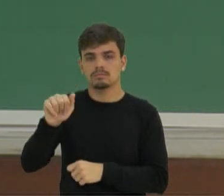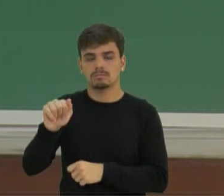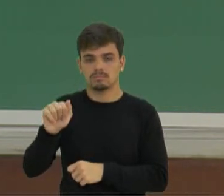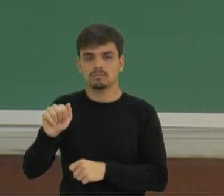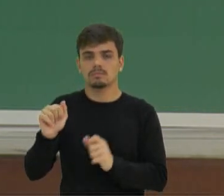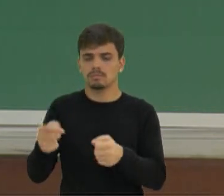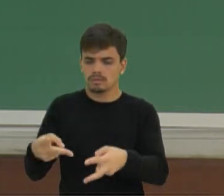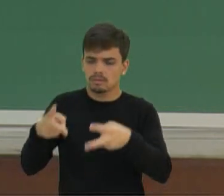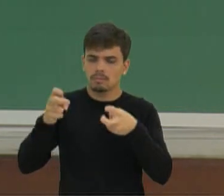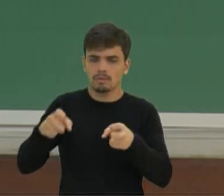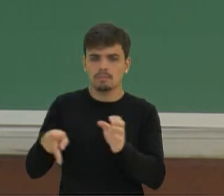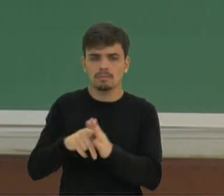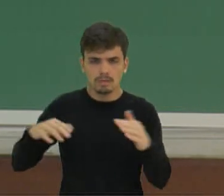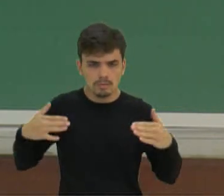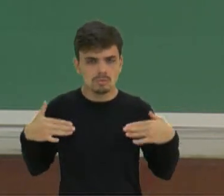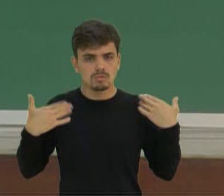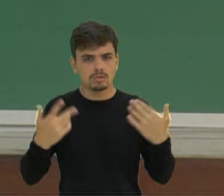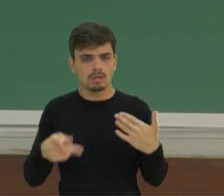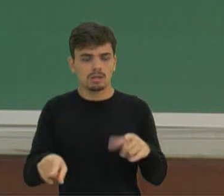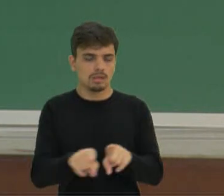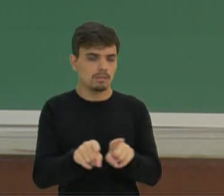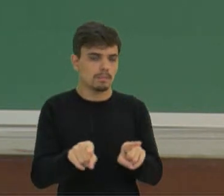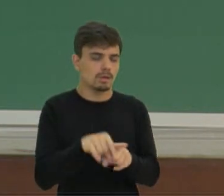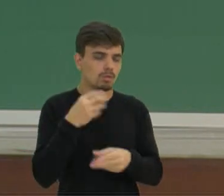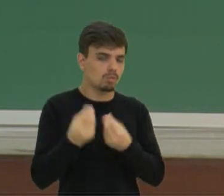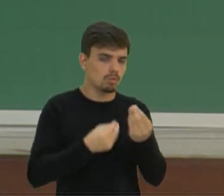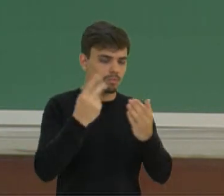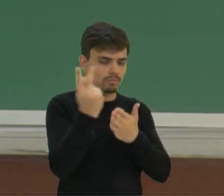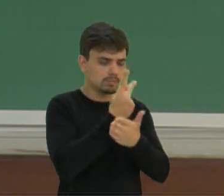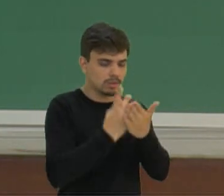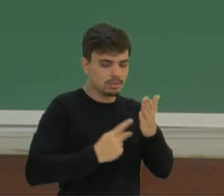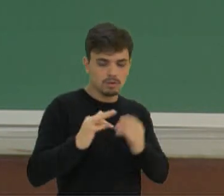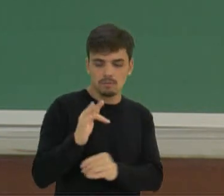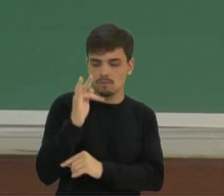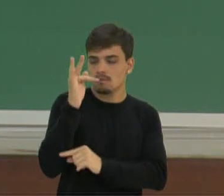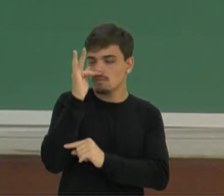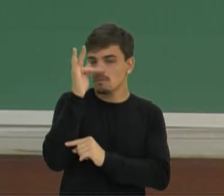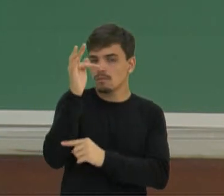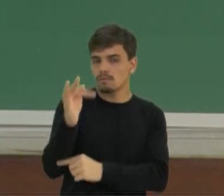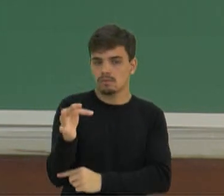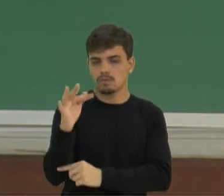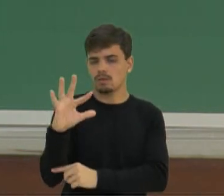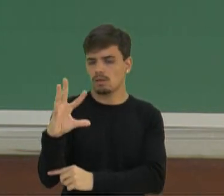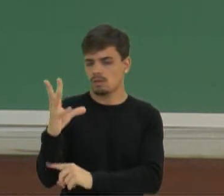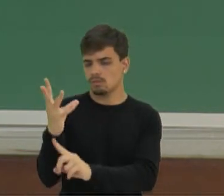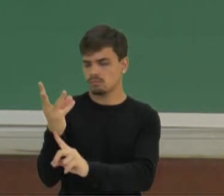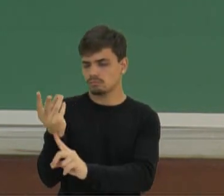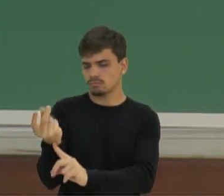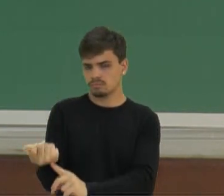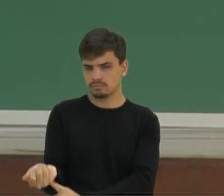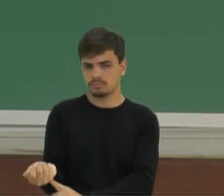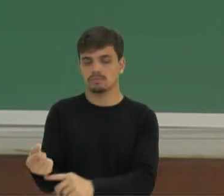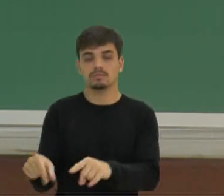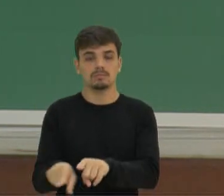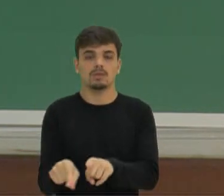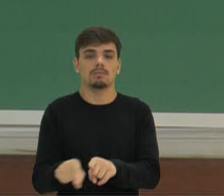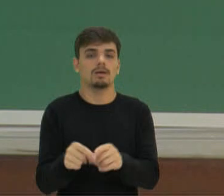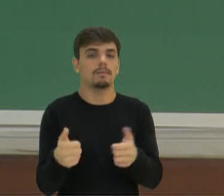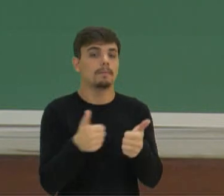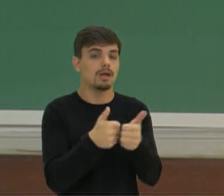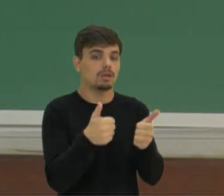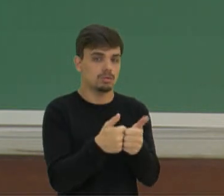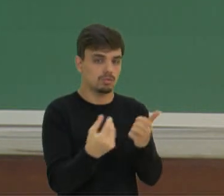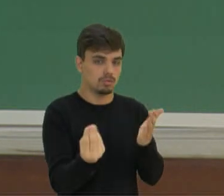a gente percebeu o susto dela, o desenho da flor murcha, quando colocada próxima do globo